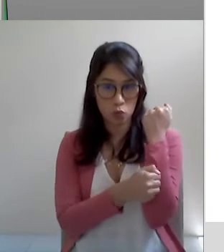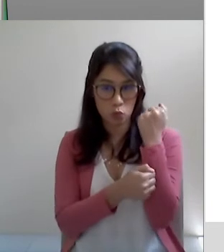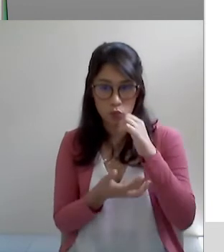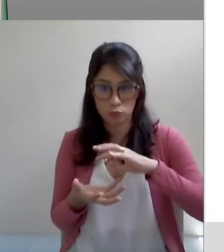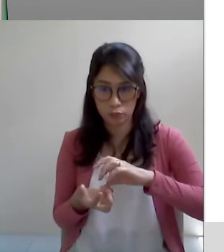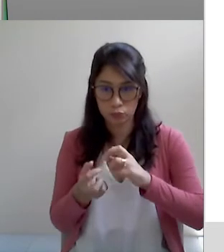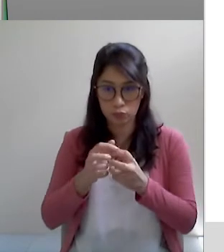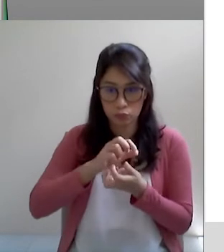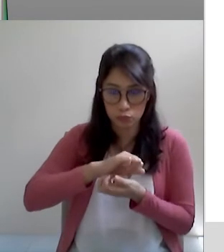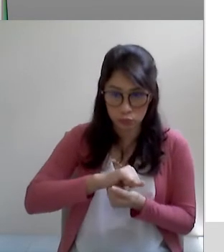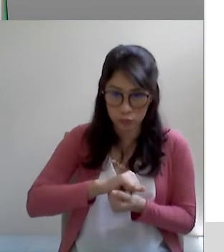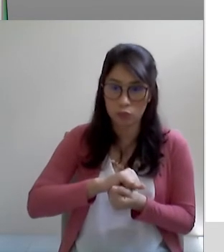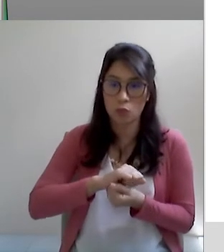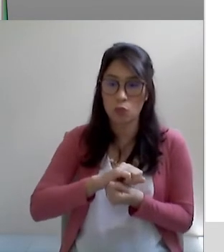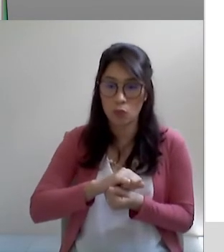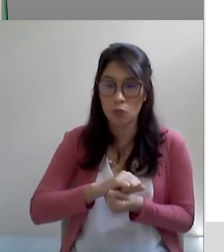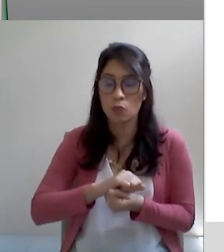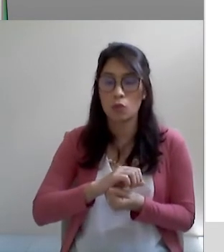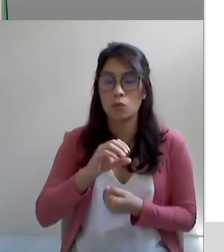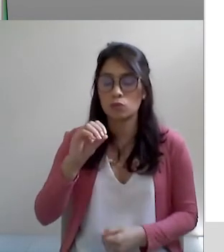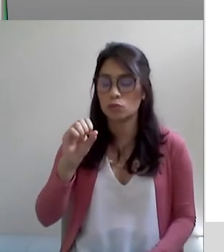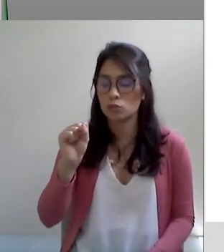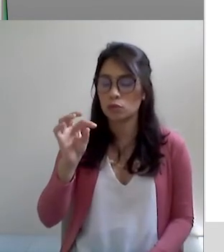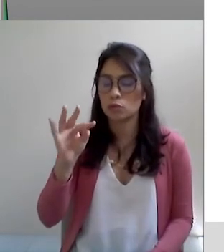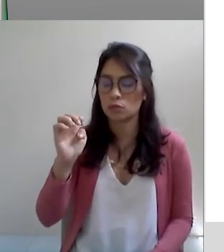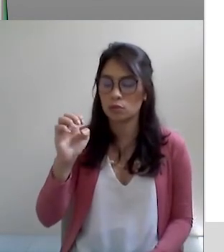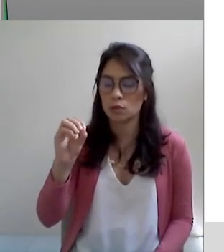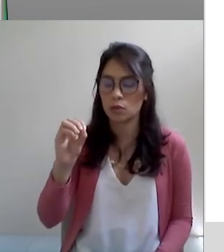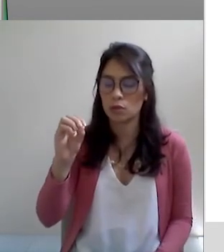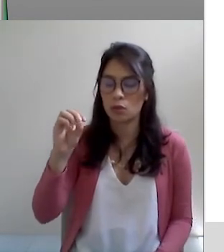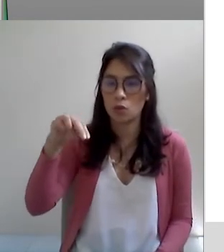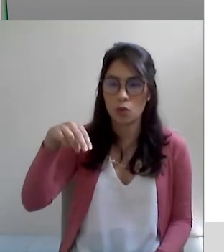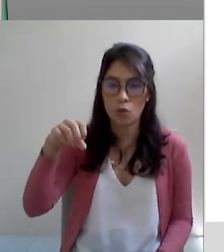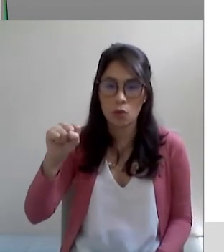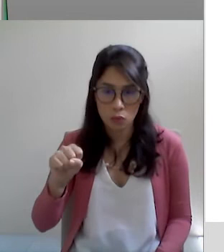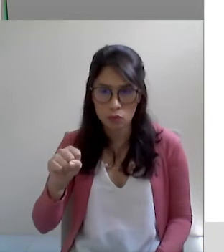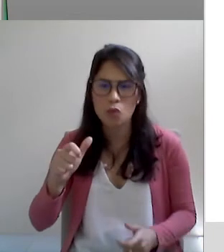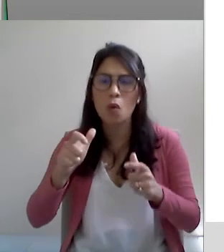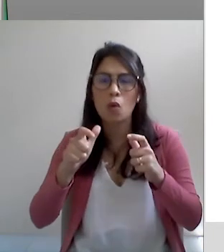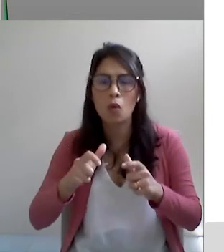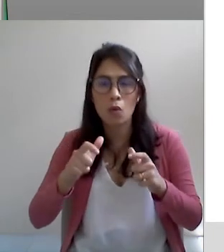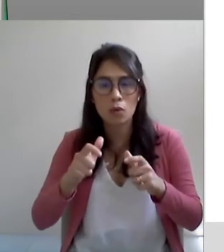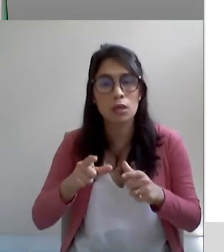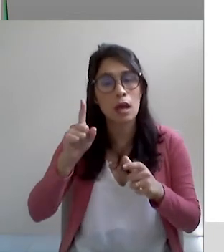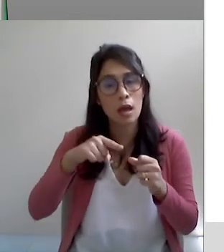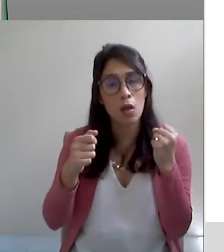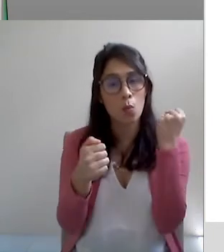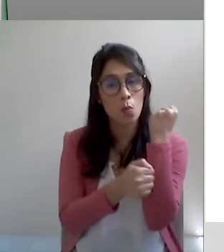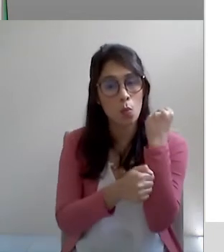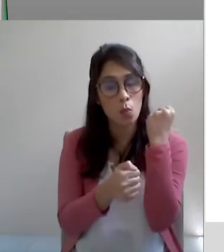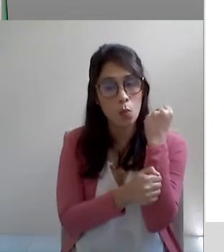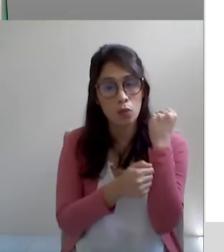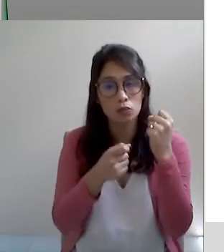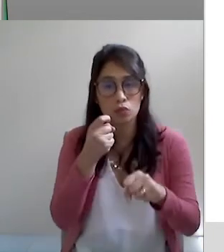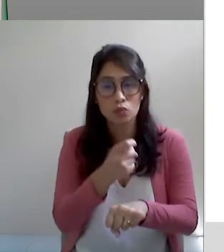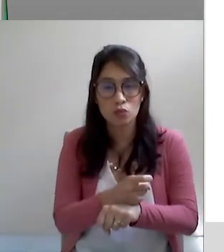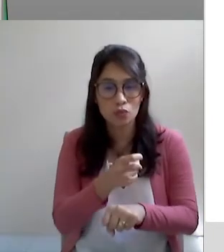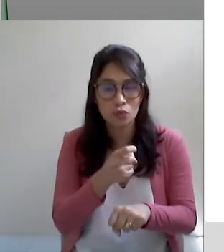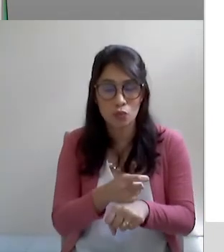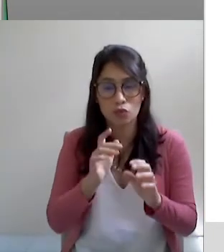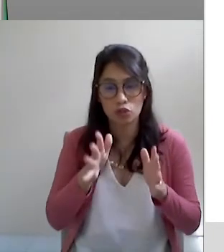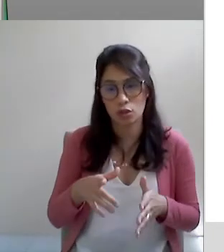No processo de remodelação óssea, os ósteons desenvolvem-se tipicamente no osso compacto